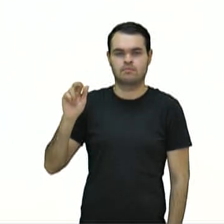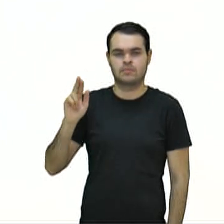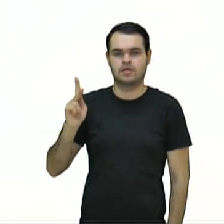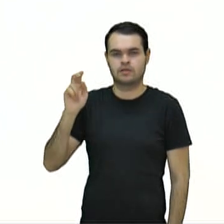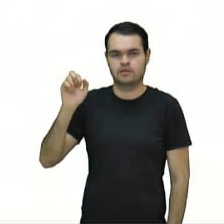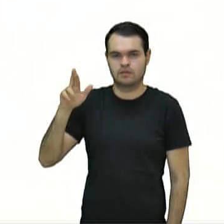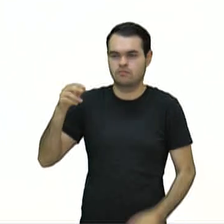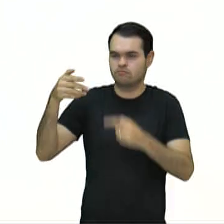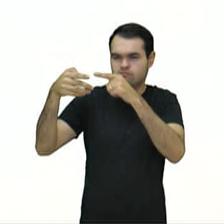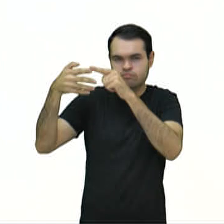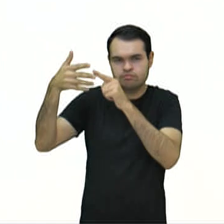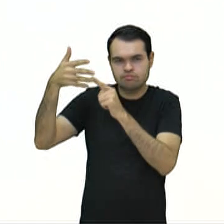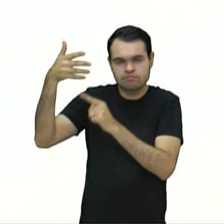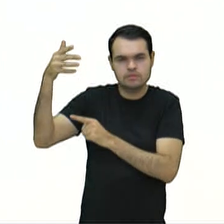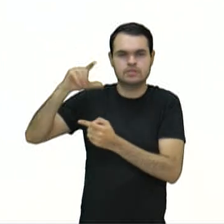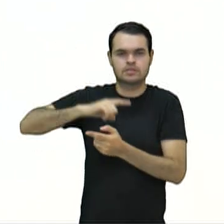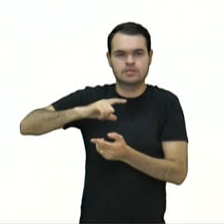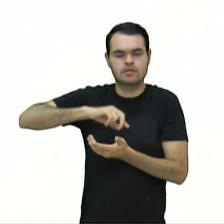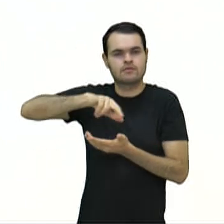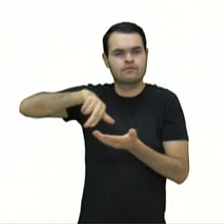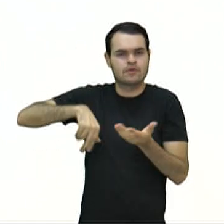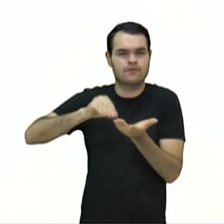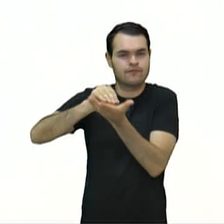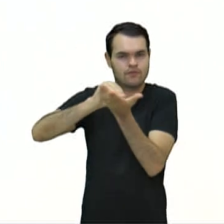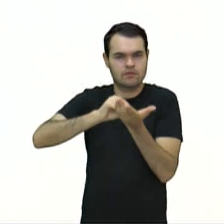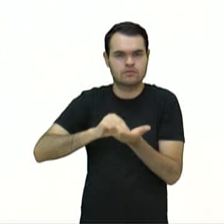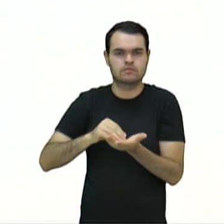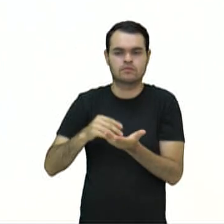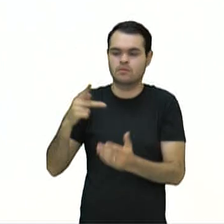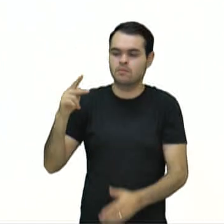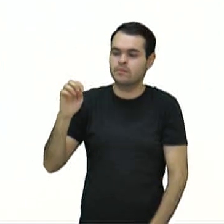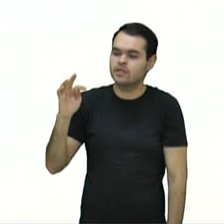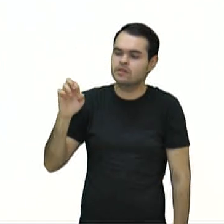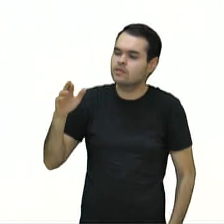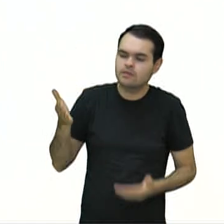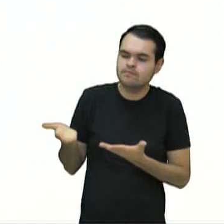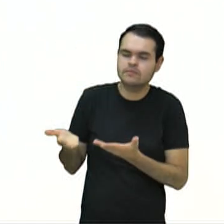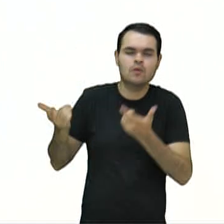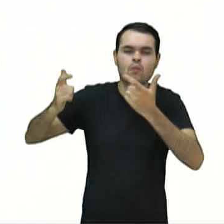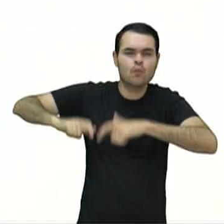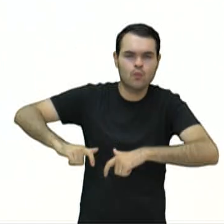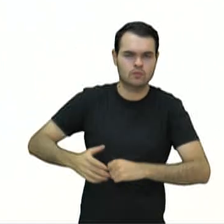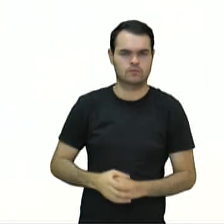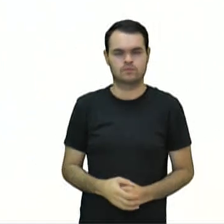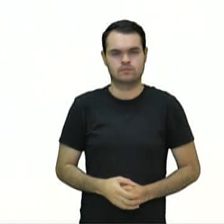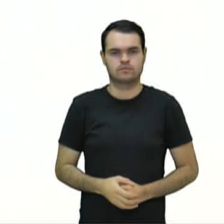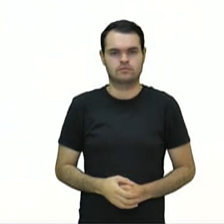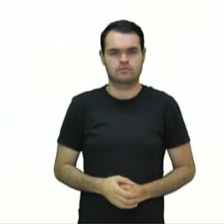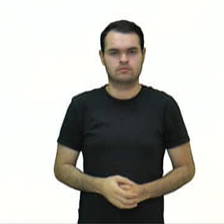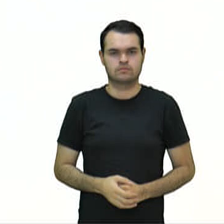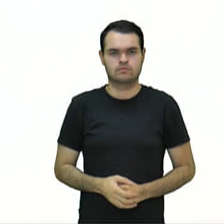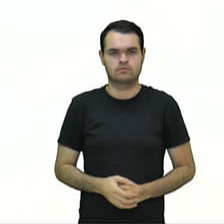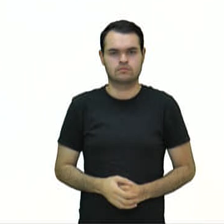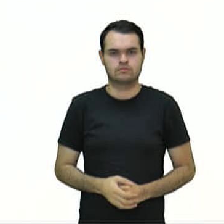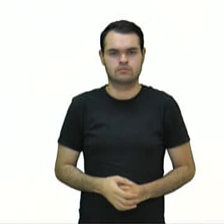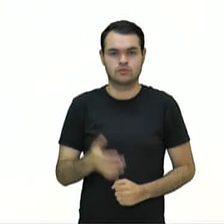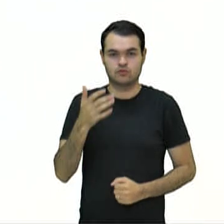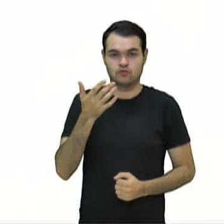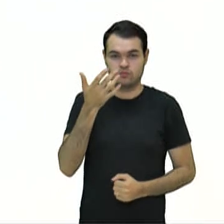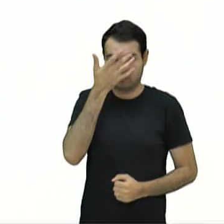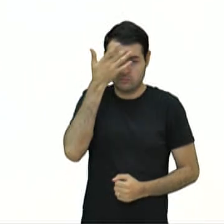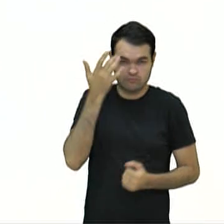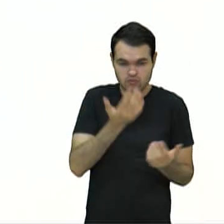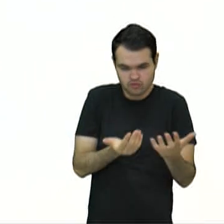relate to, he is a high school. Então, Peter Parker é de, os leitores jovens